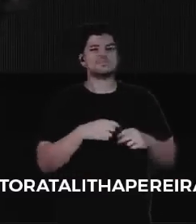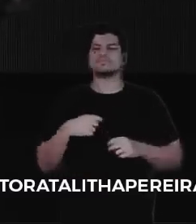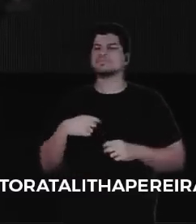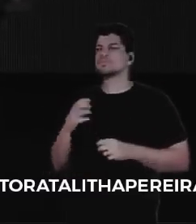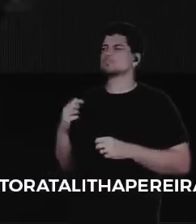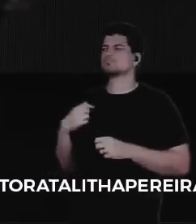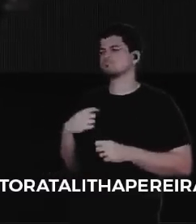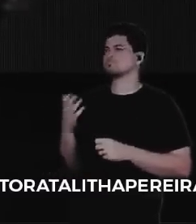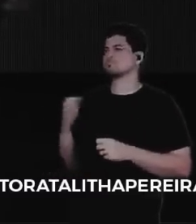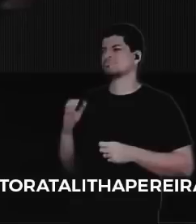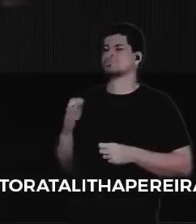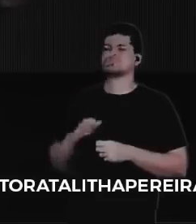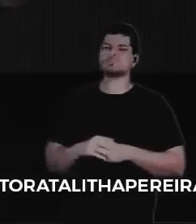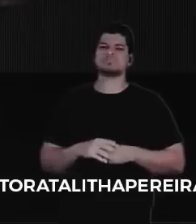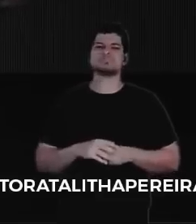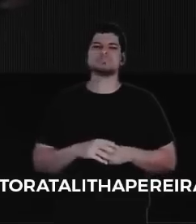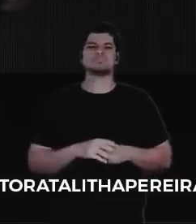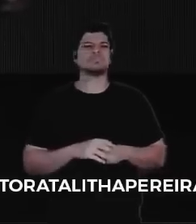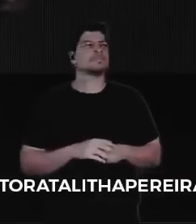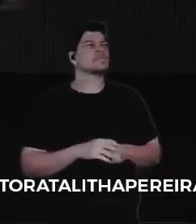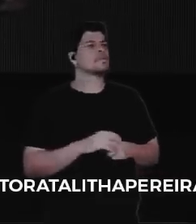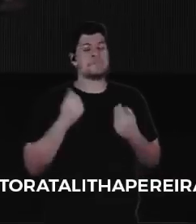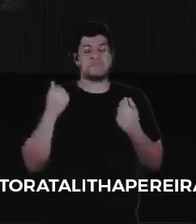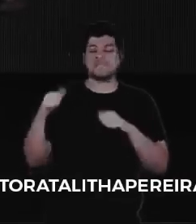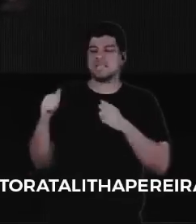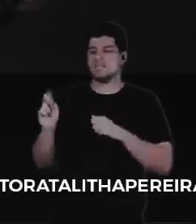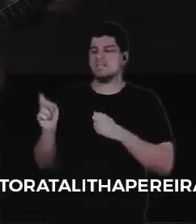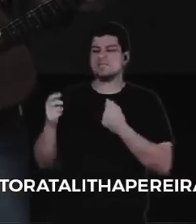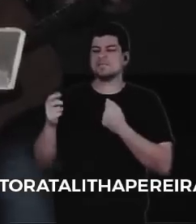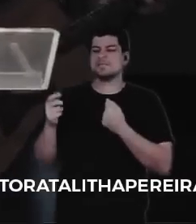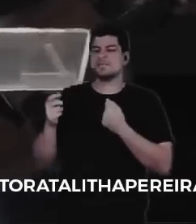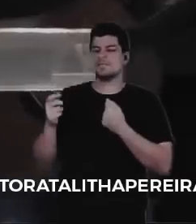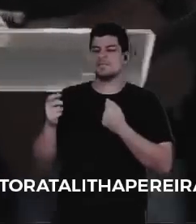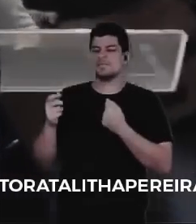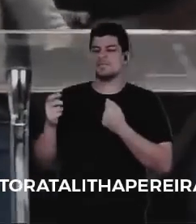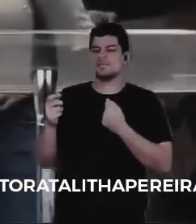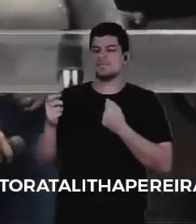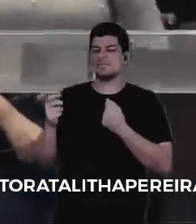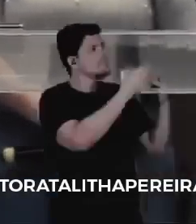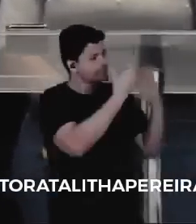chama. Eu falei: tá bom, então pula. Eu quis fazer um teste dela.